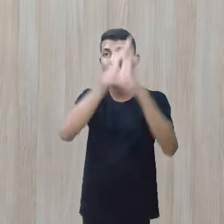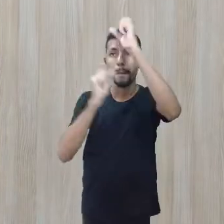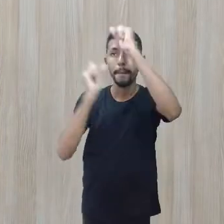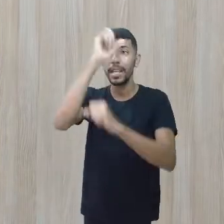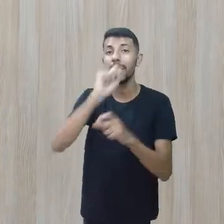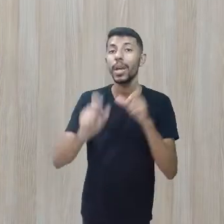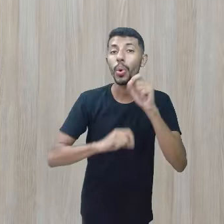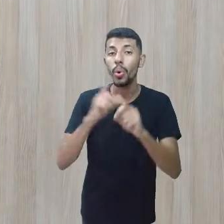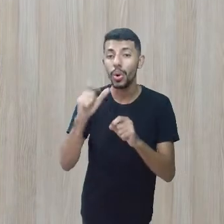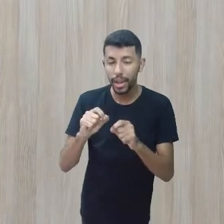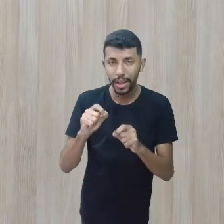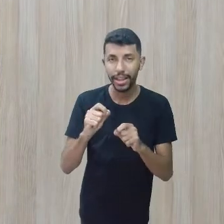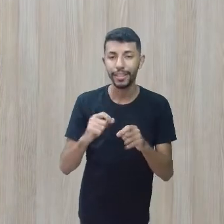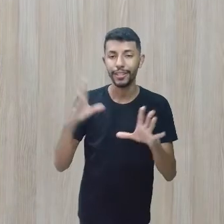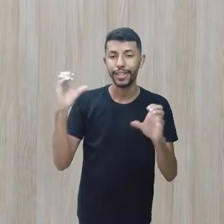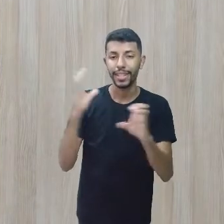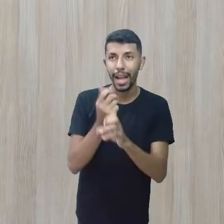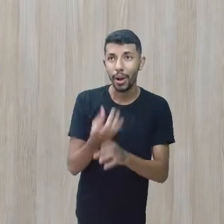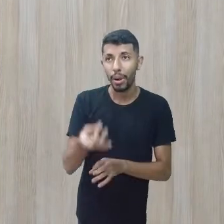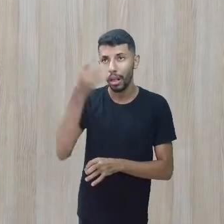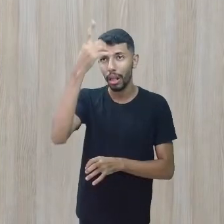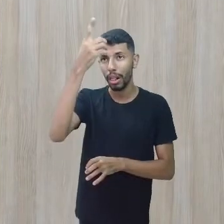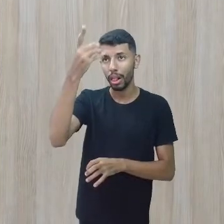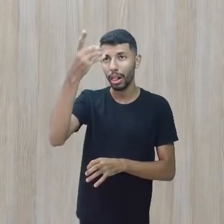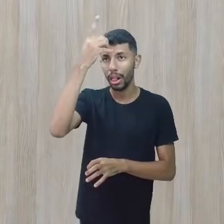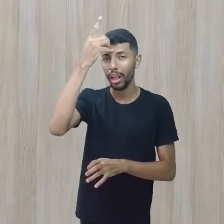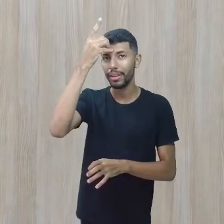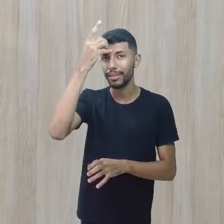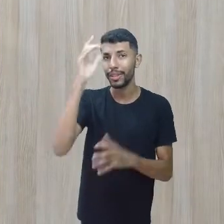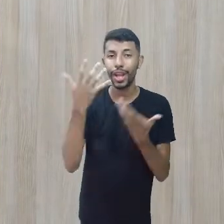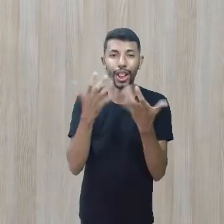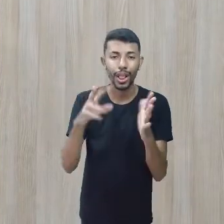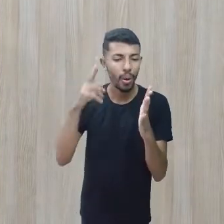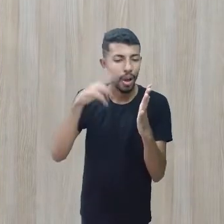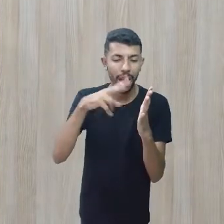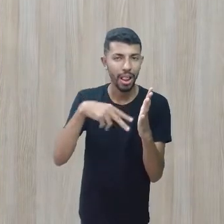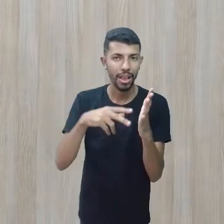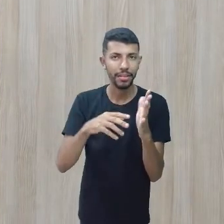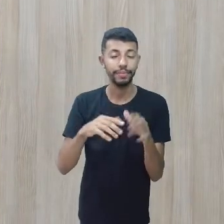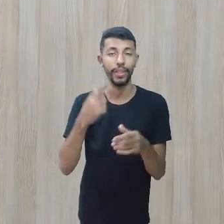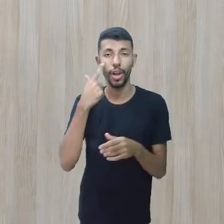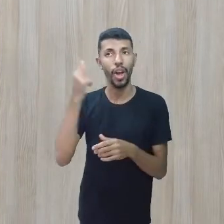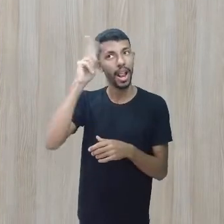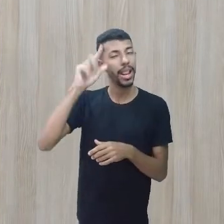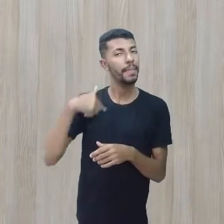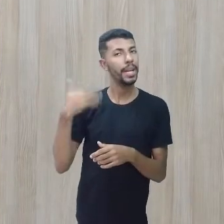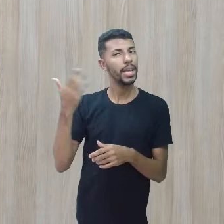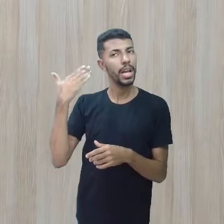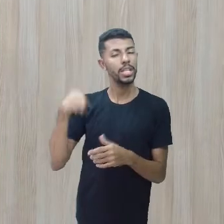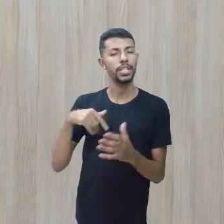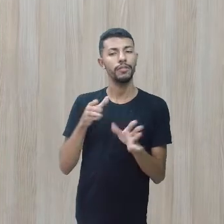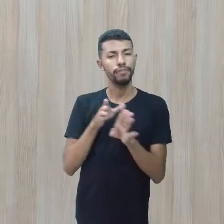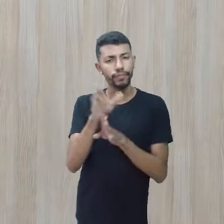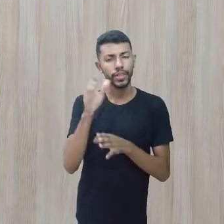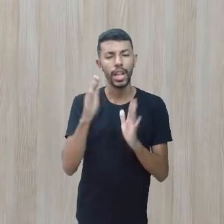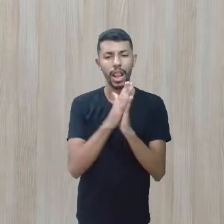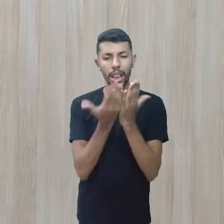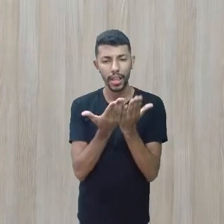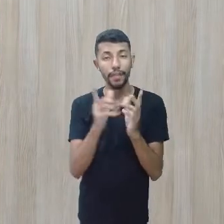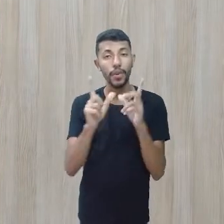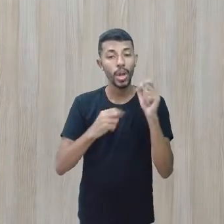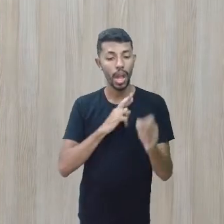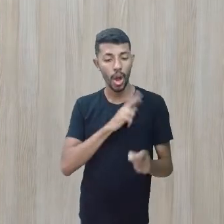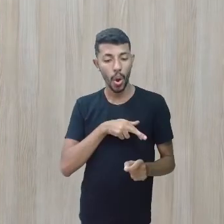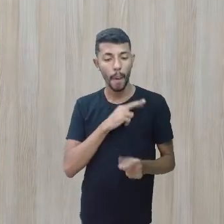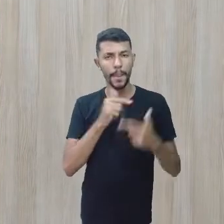A gente não quer ler. O mal é esse. Lembra daquele livro que eu indiquei, O Romance da Álgebra? O Romance da Álgebra,